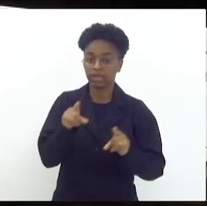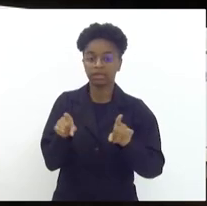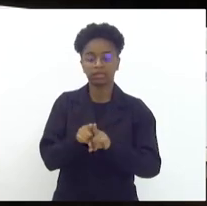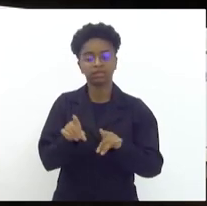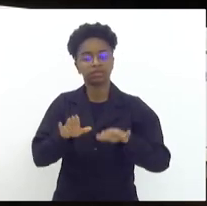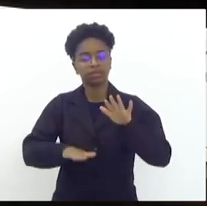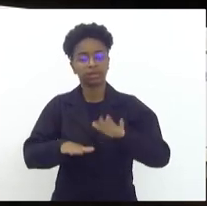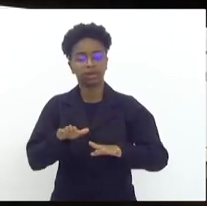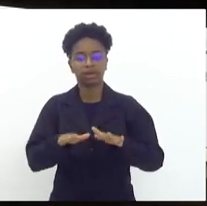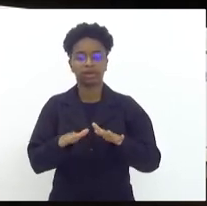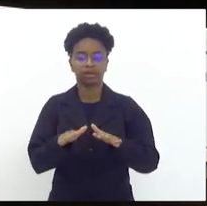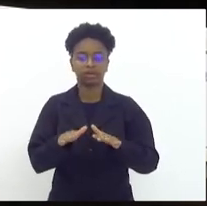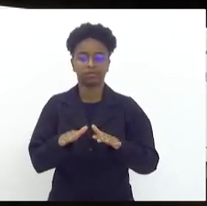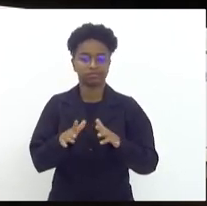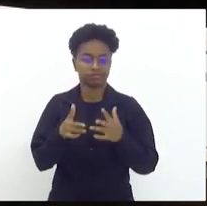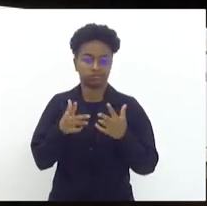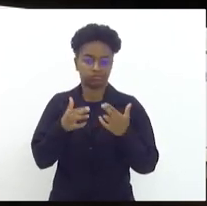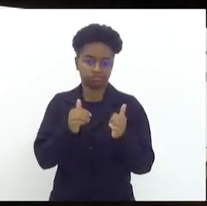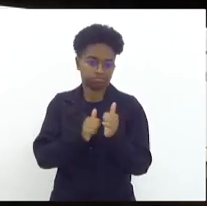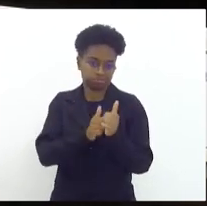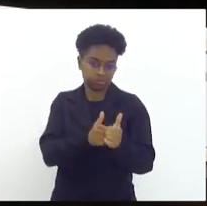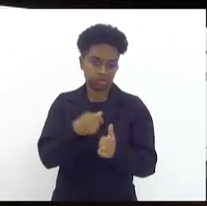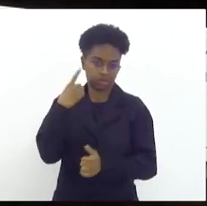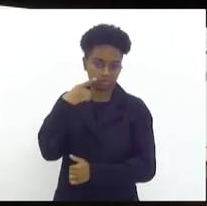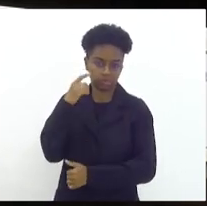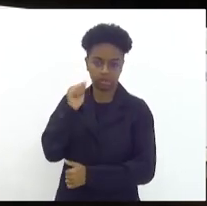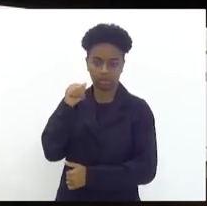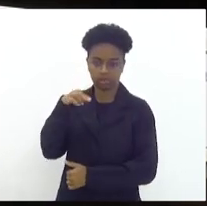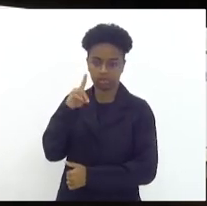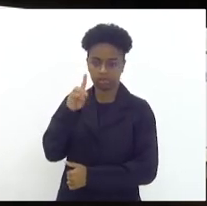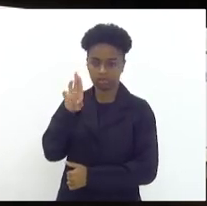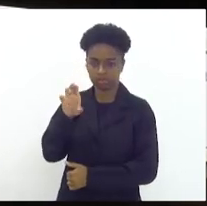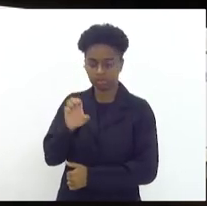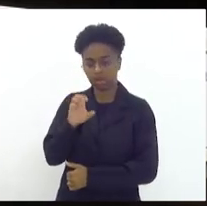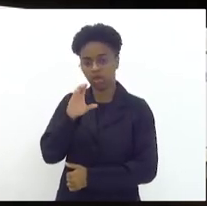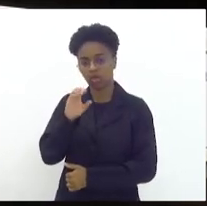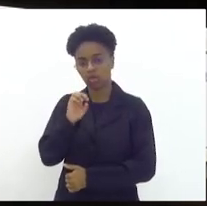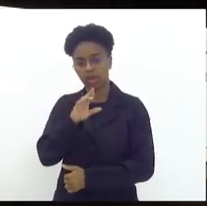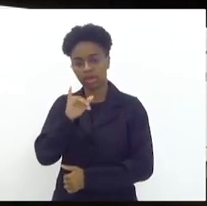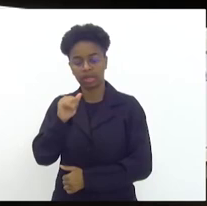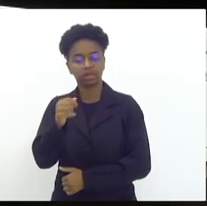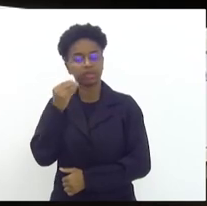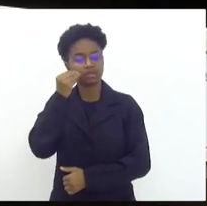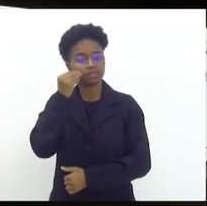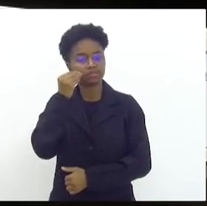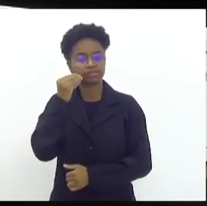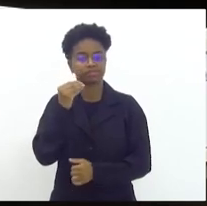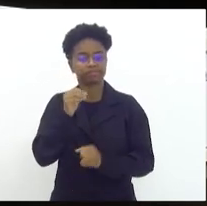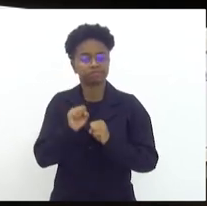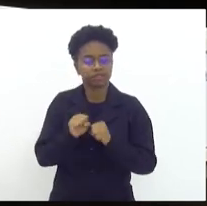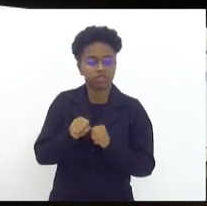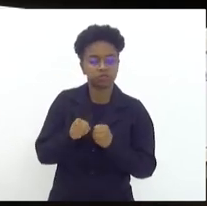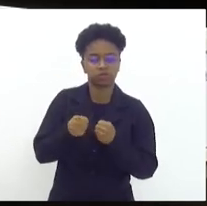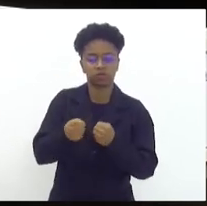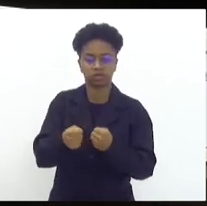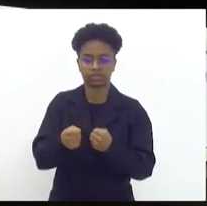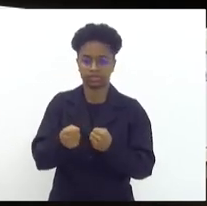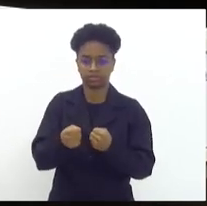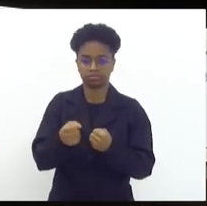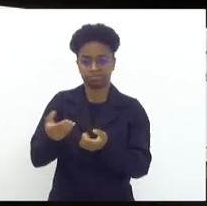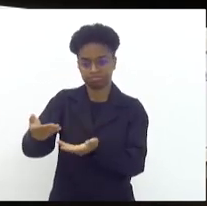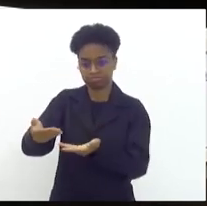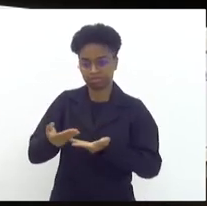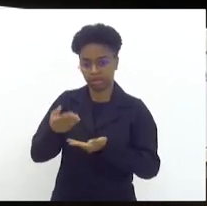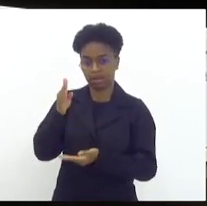da do deputado André Correia a gente tentar ter um esforço aqui para trazer né o Bernardo